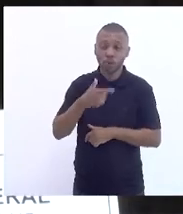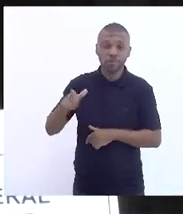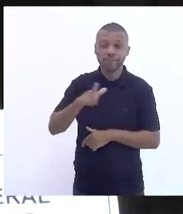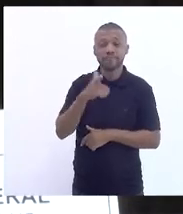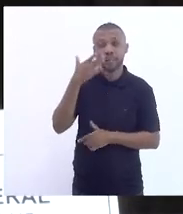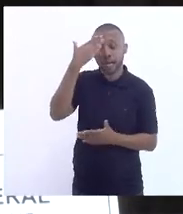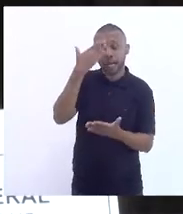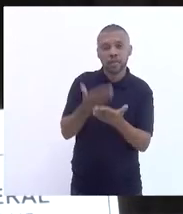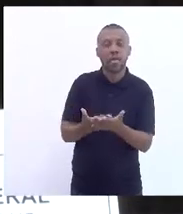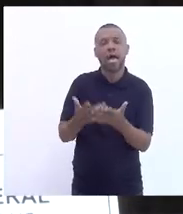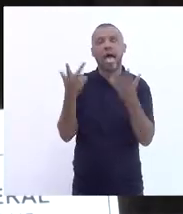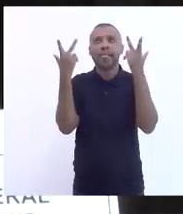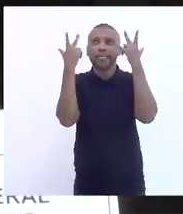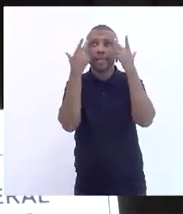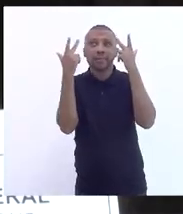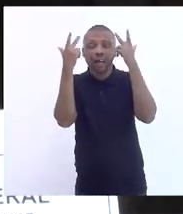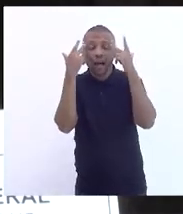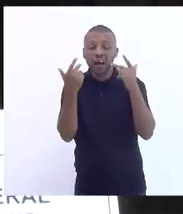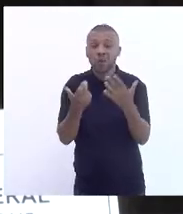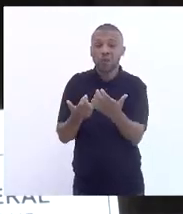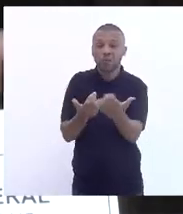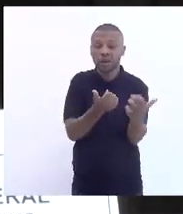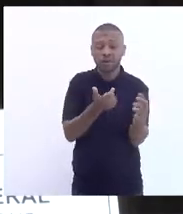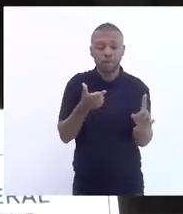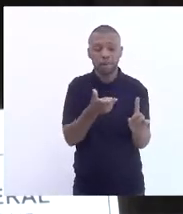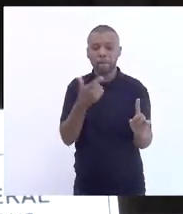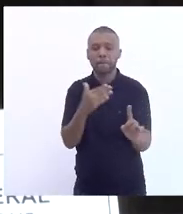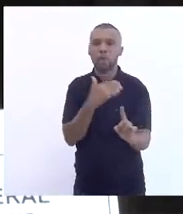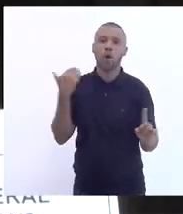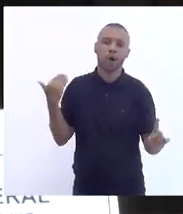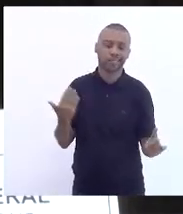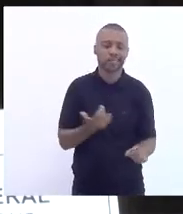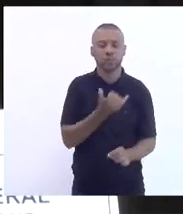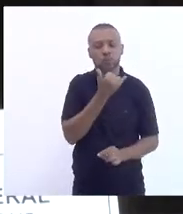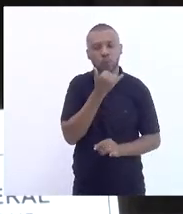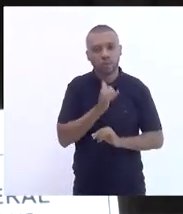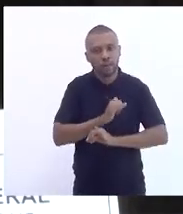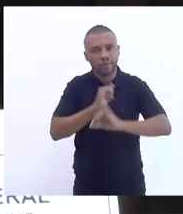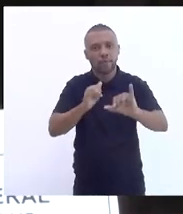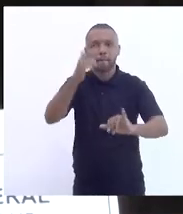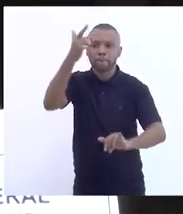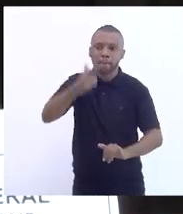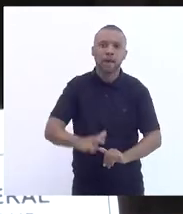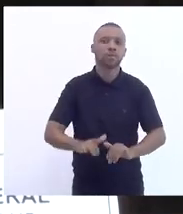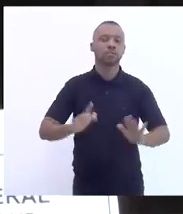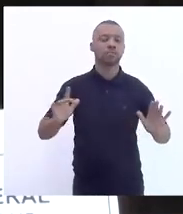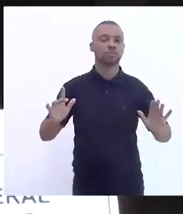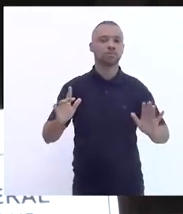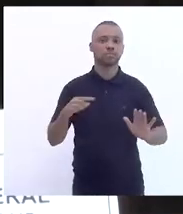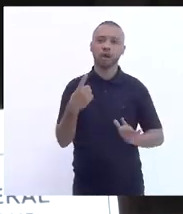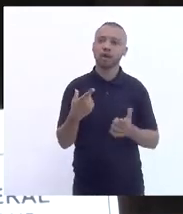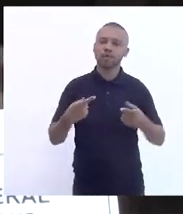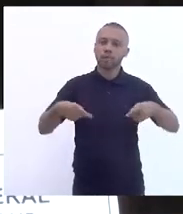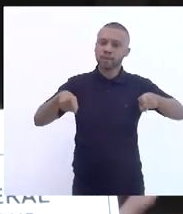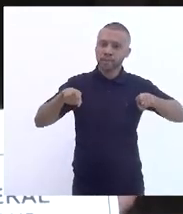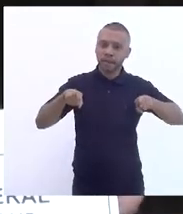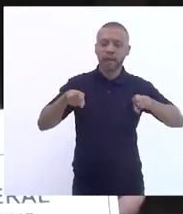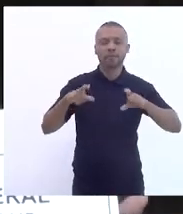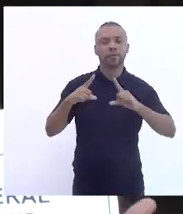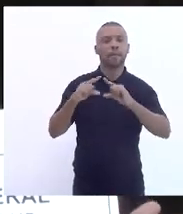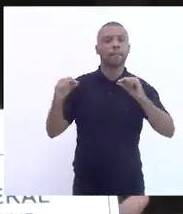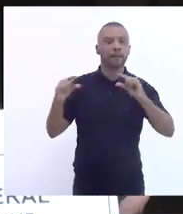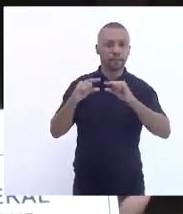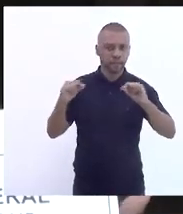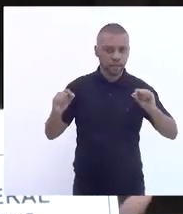que é natural assassinar jovens então coloco aqui mais uma vez nosso mandato em Brasília